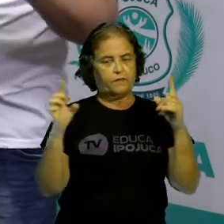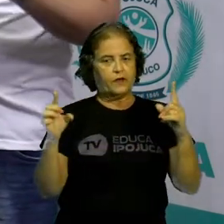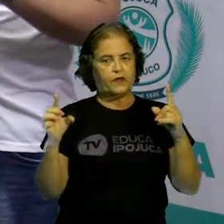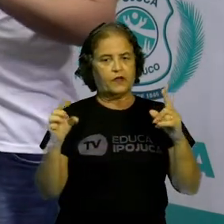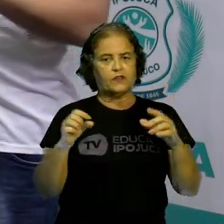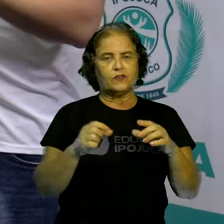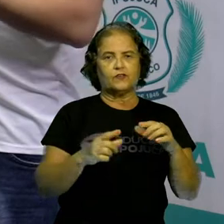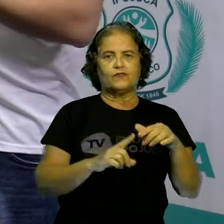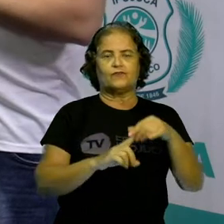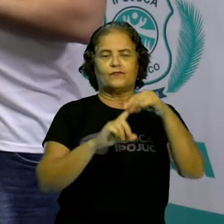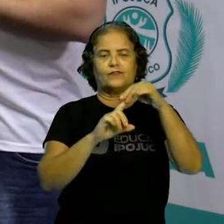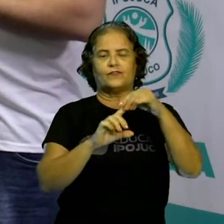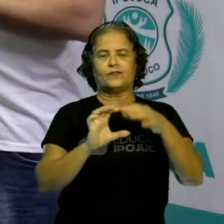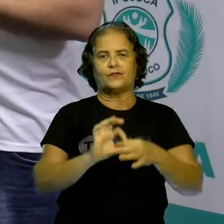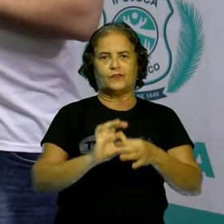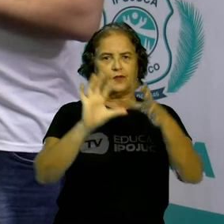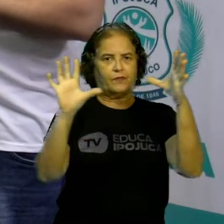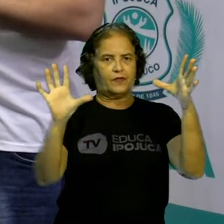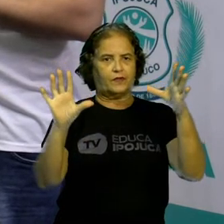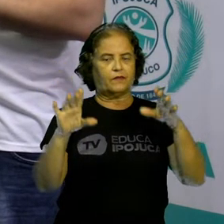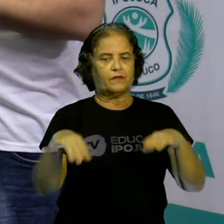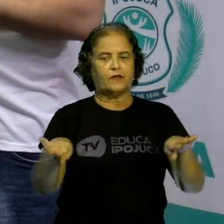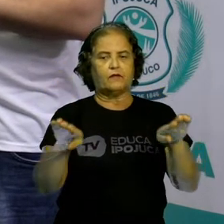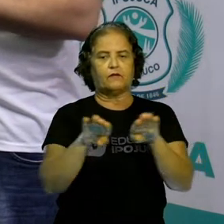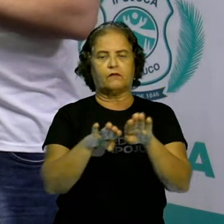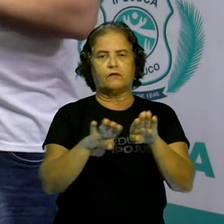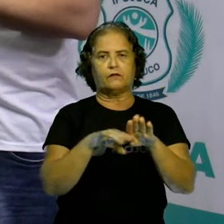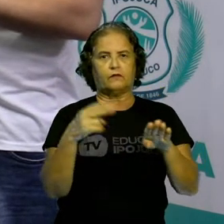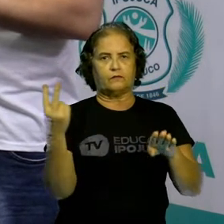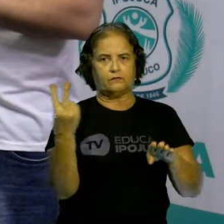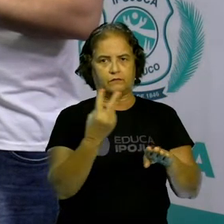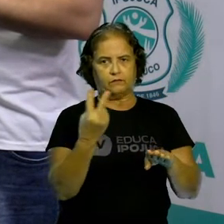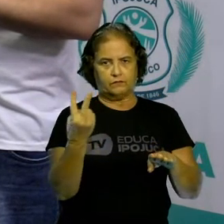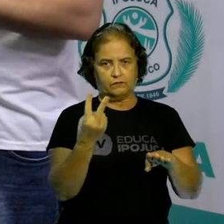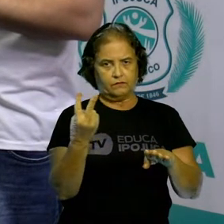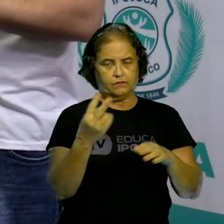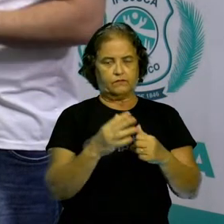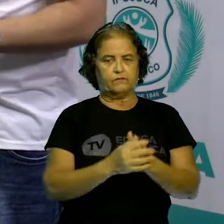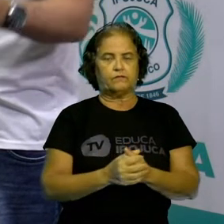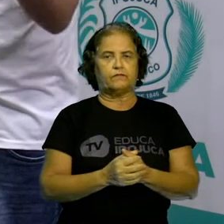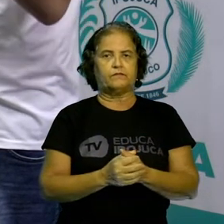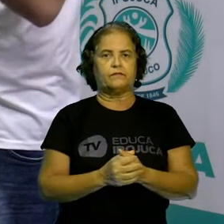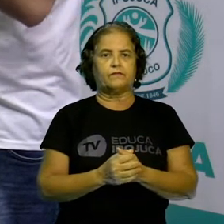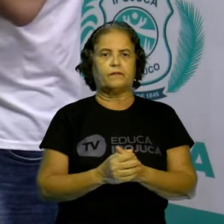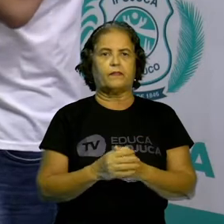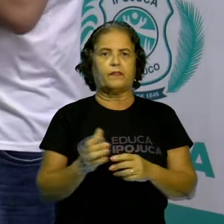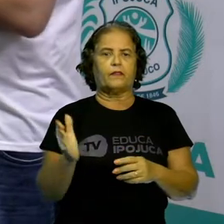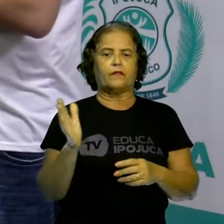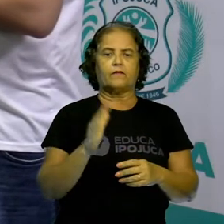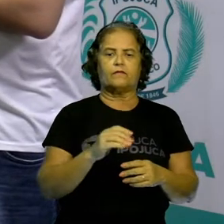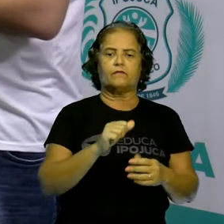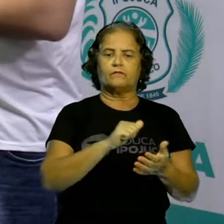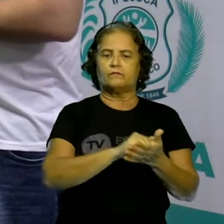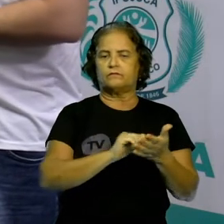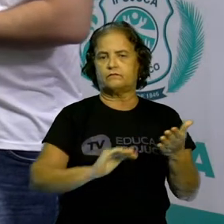Ok? Então, estão acompanhando? Vamos para a atividade, então? Vamos lá.